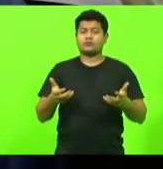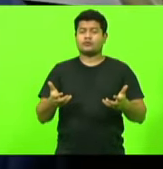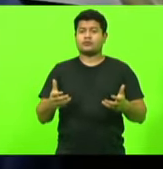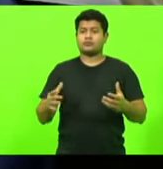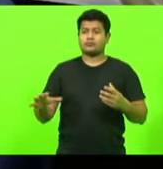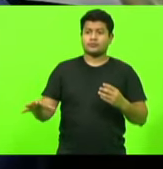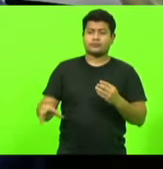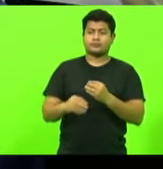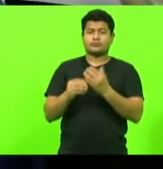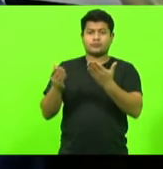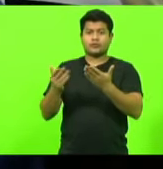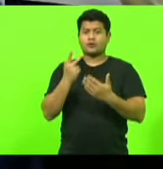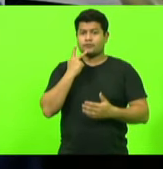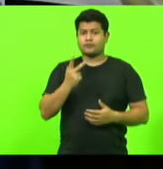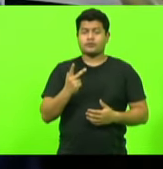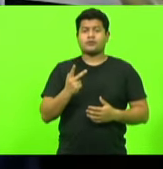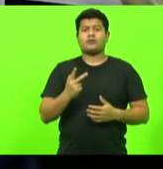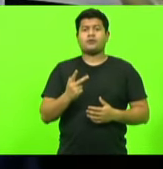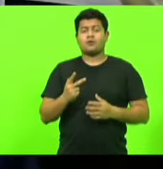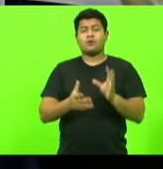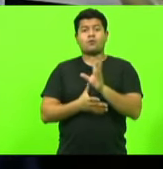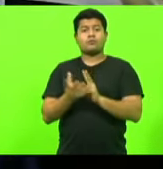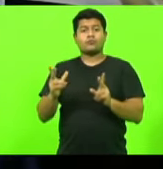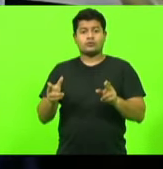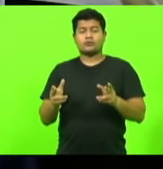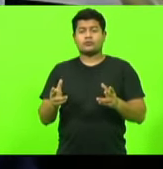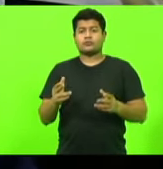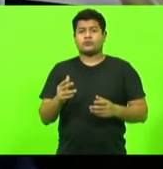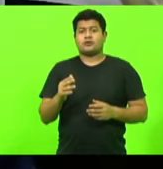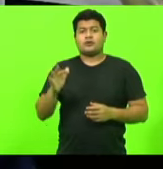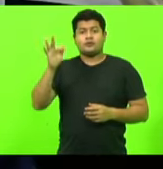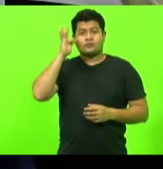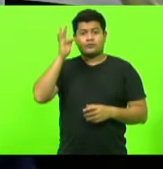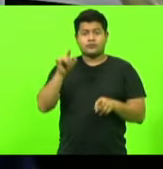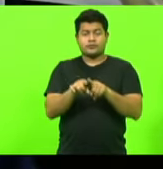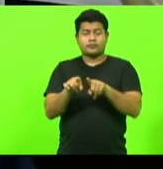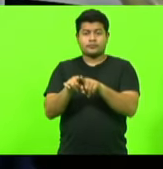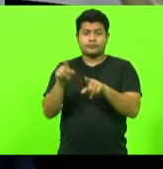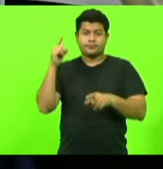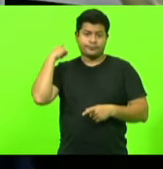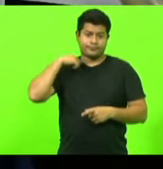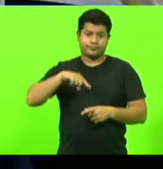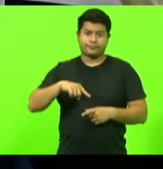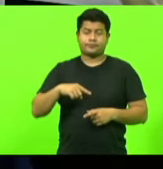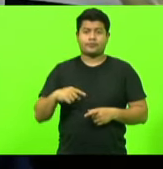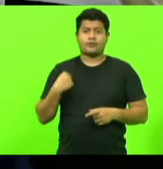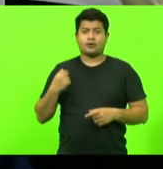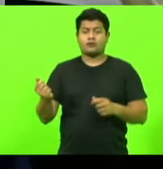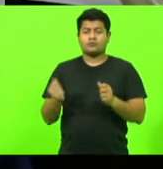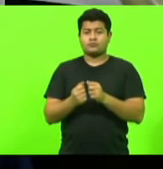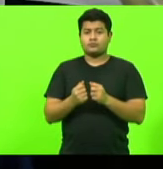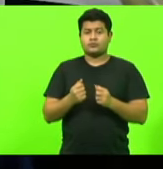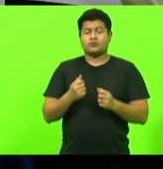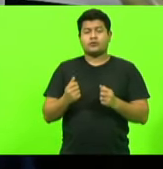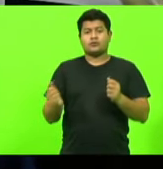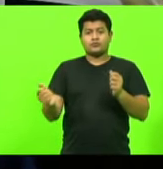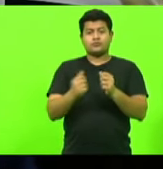de Fernando Krelin e Silvio Dreve. Estive ainda há pouco com o prefeito de